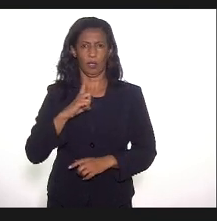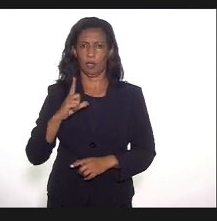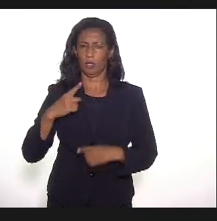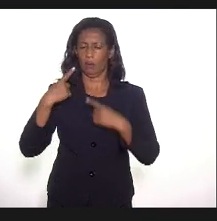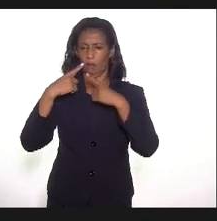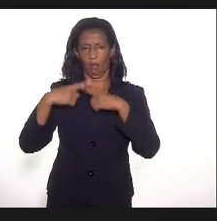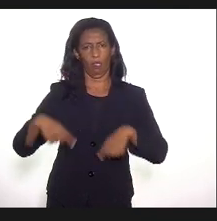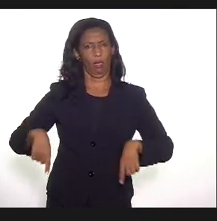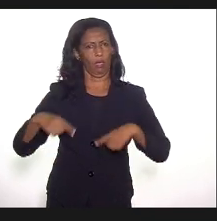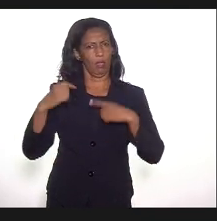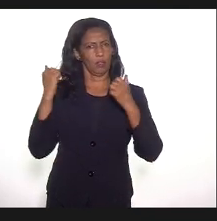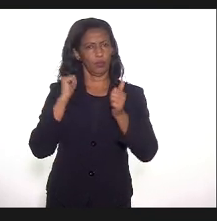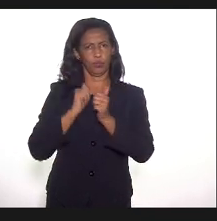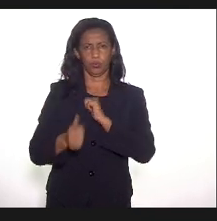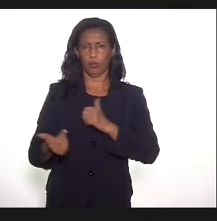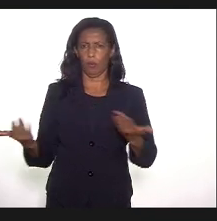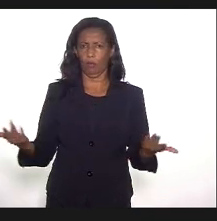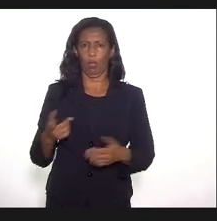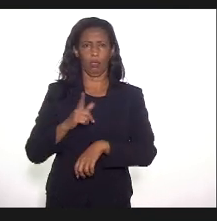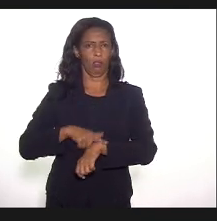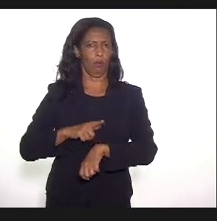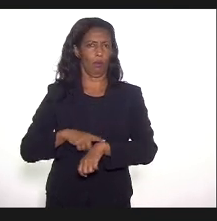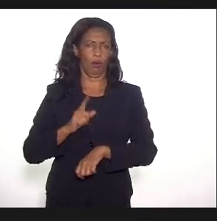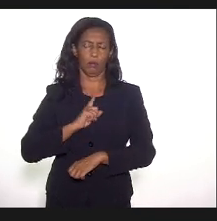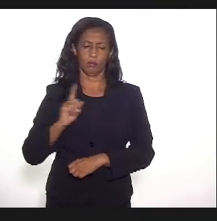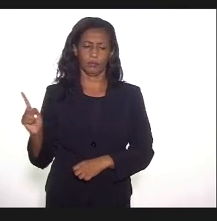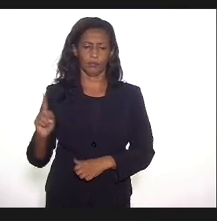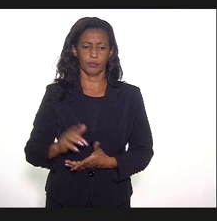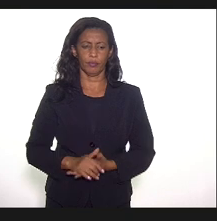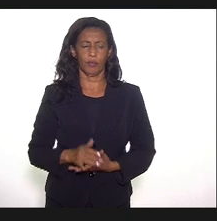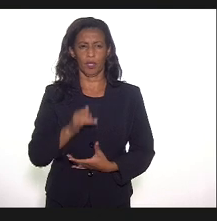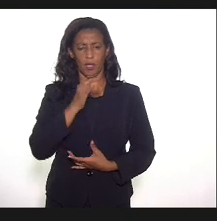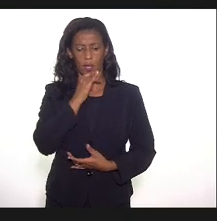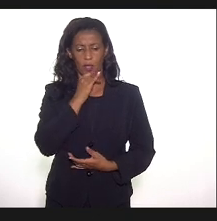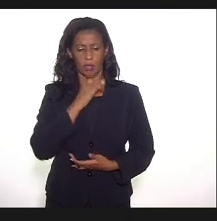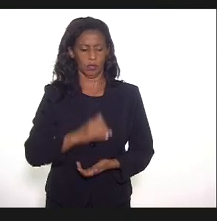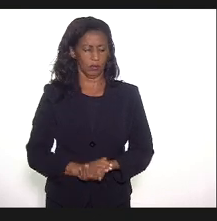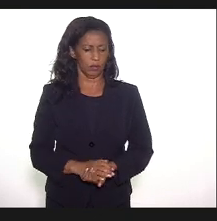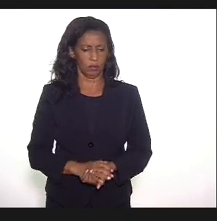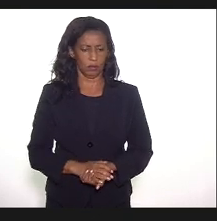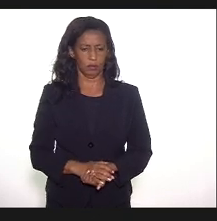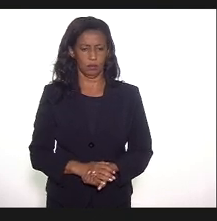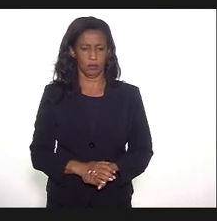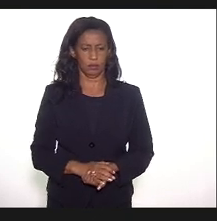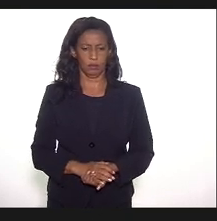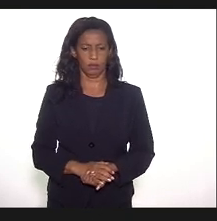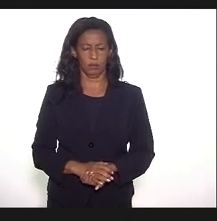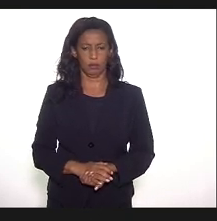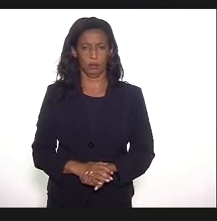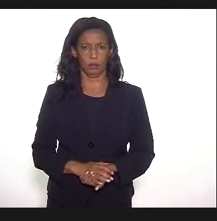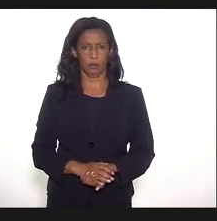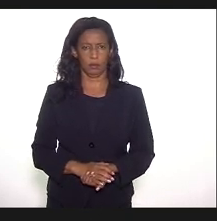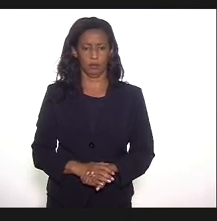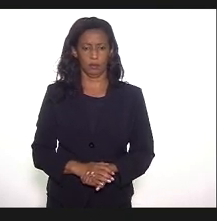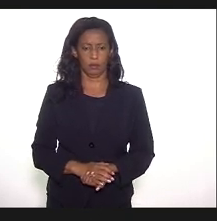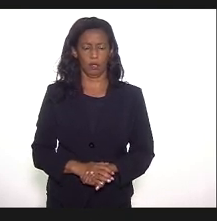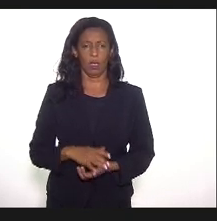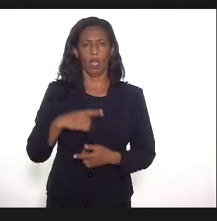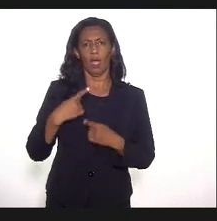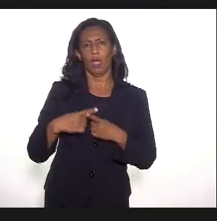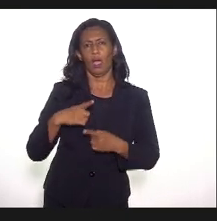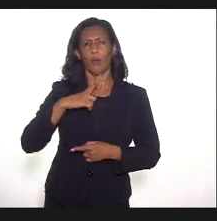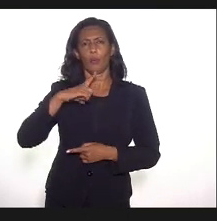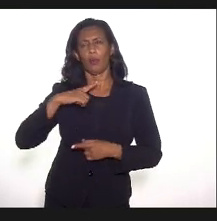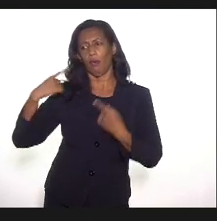Copa. Essa Copa não veio em boa hora. Isso entristece a defesa de quem está... Ah, porque tem o